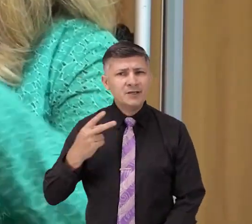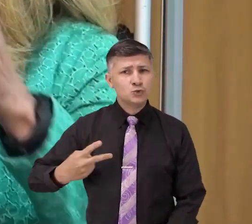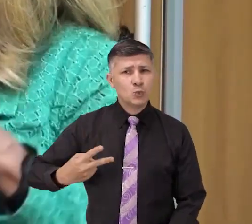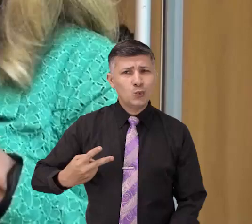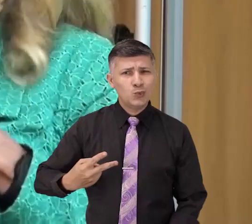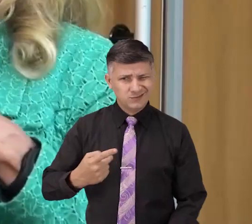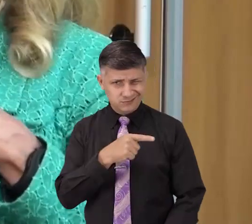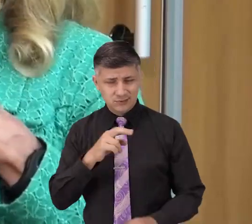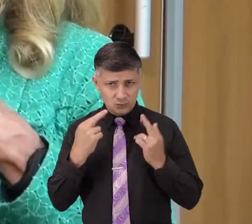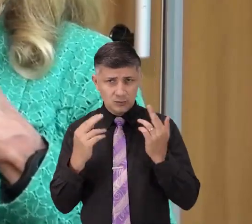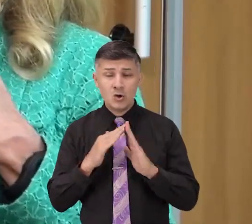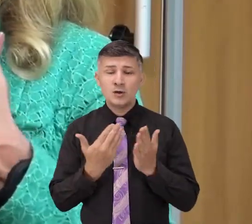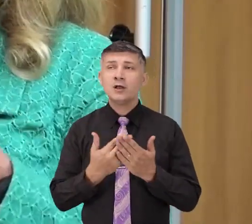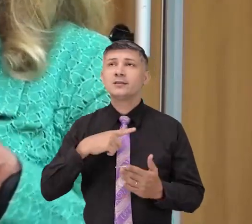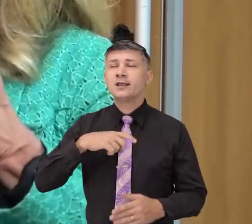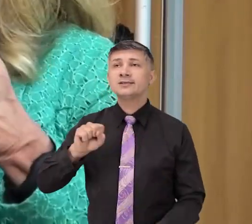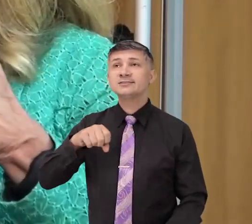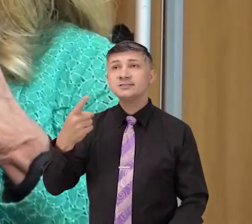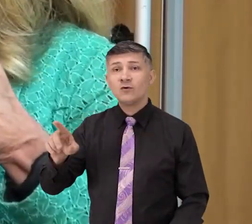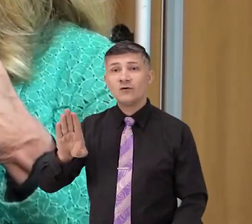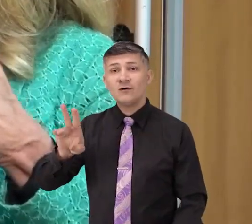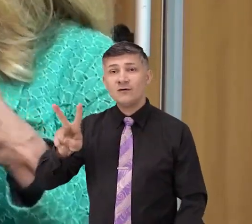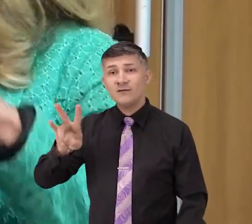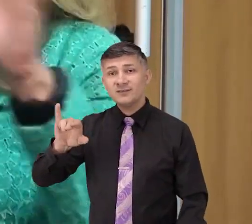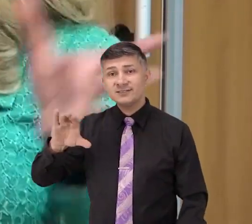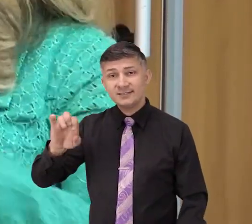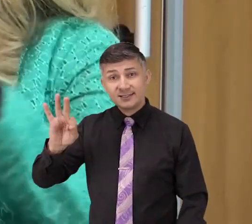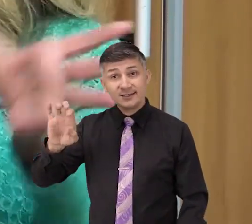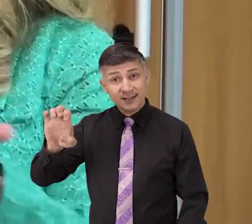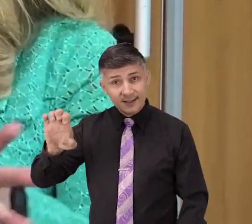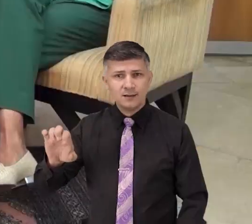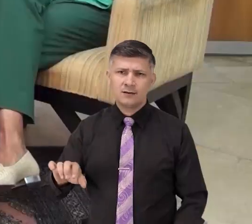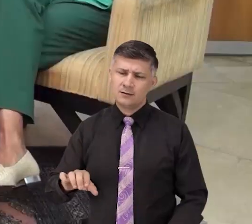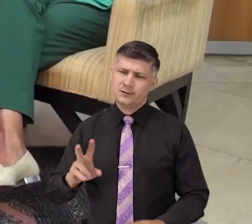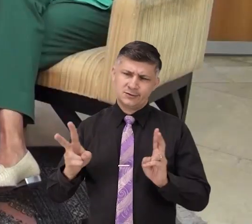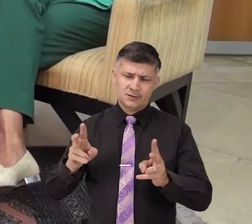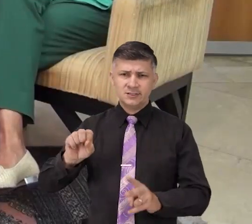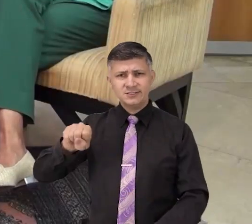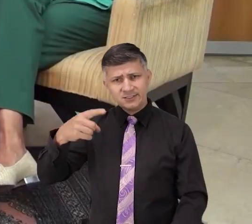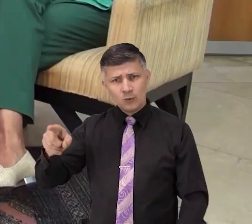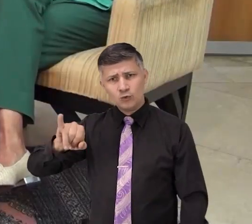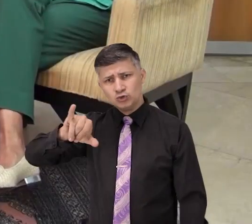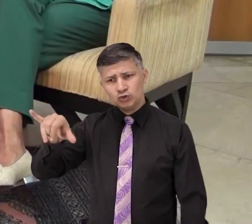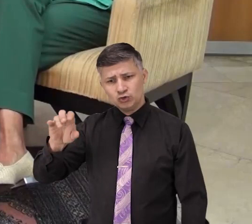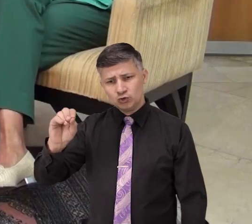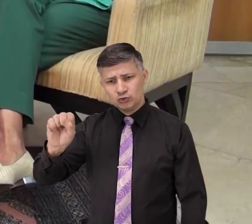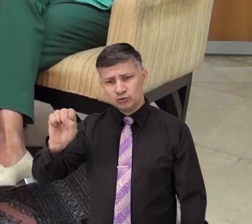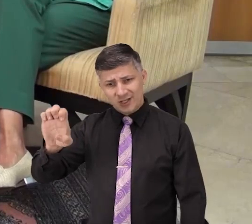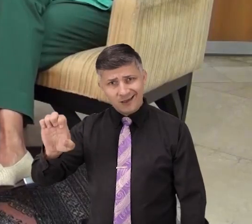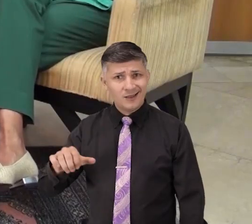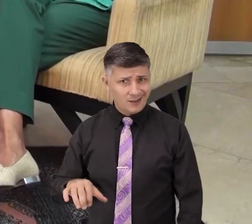então tinha, era São Vicente, os de sempre, né? São José,